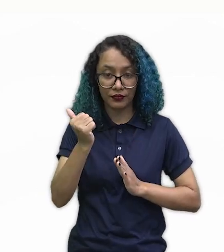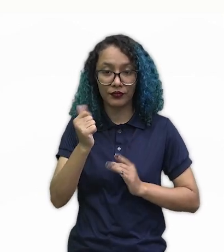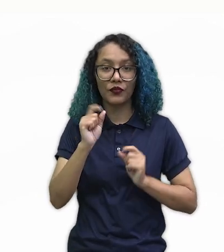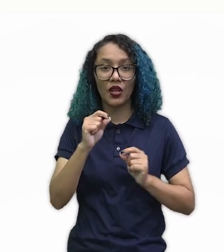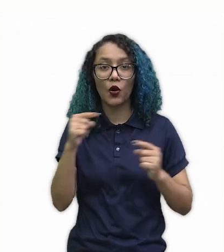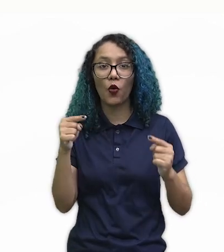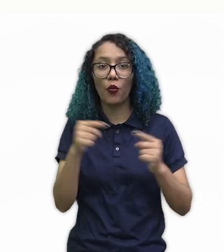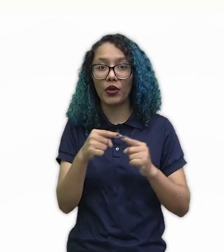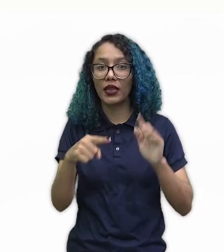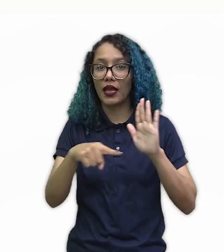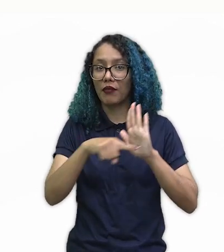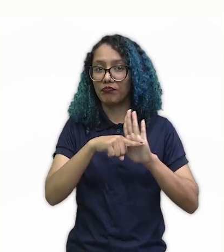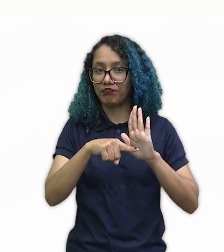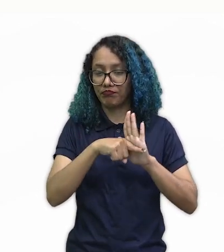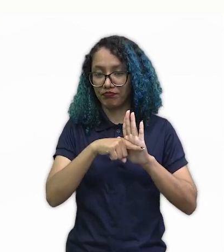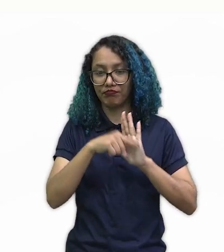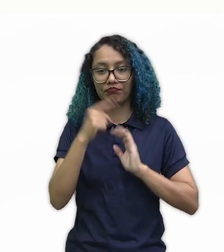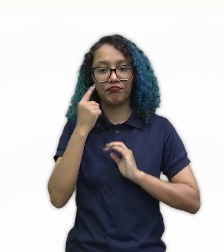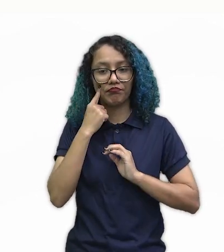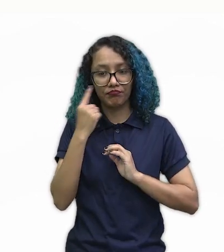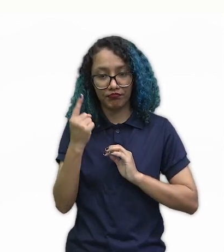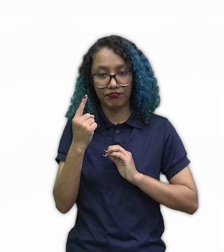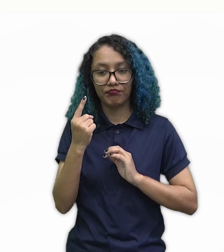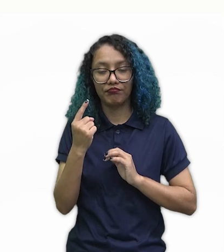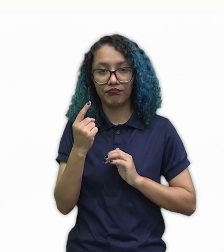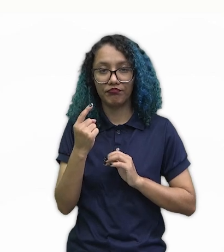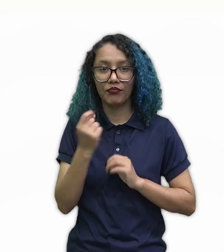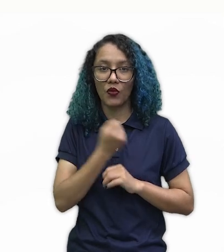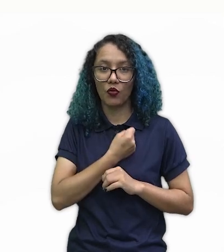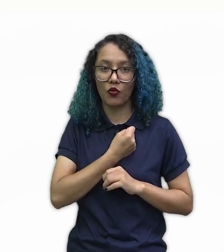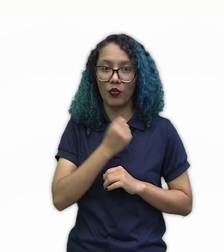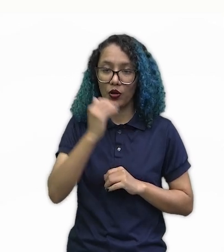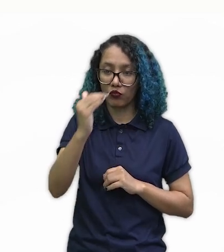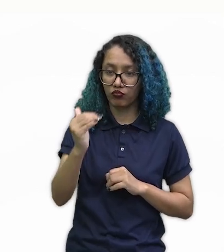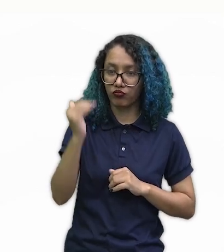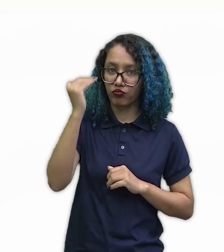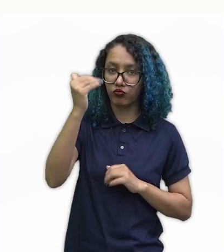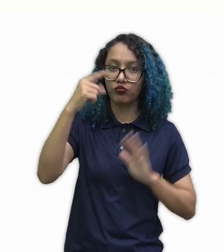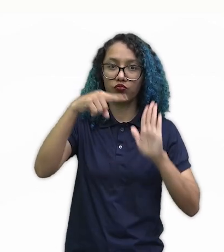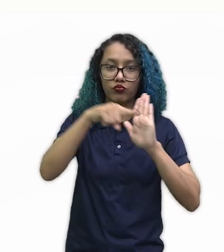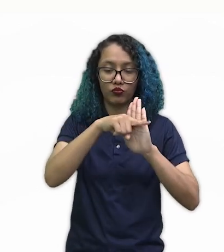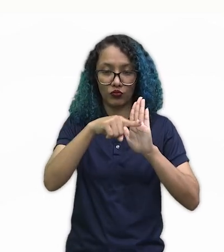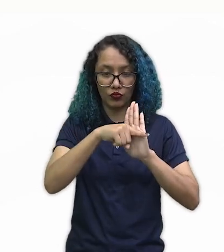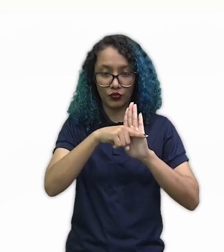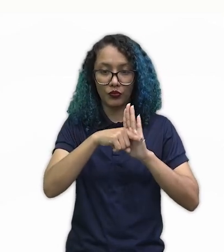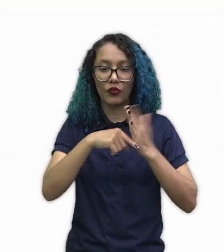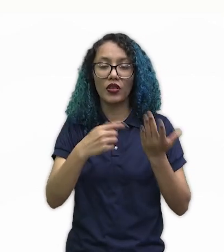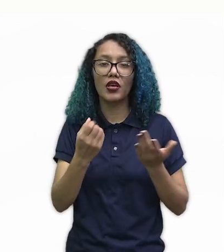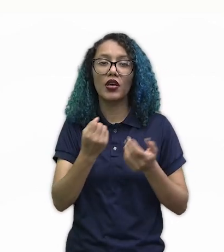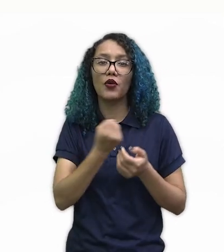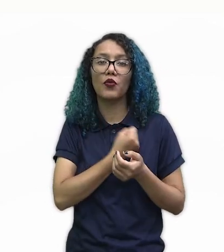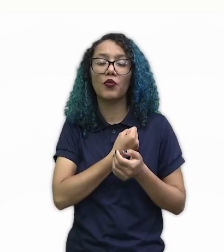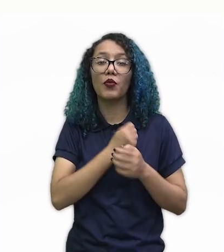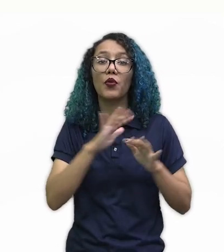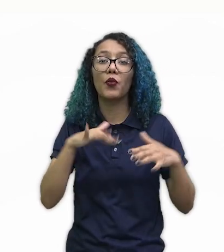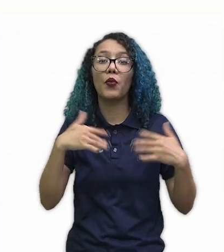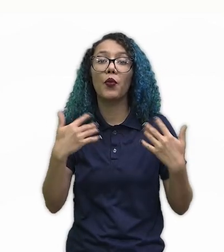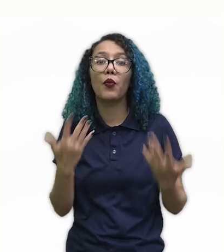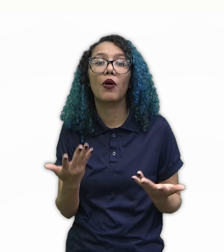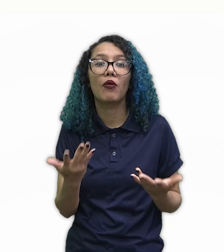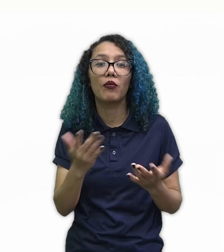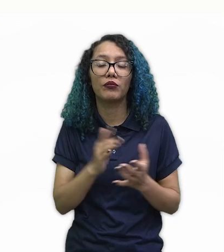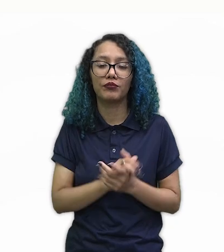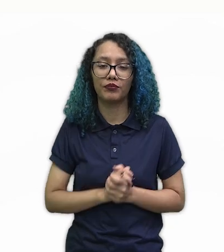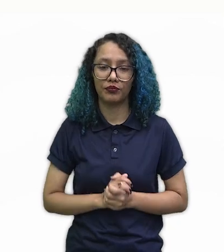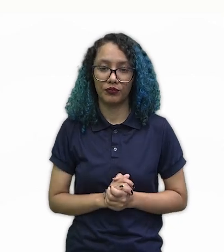ser negativo. Então, aqui eu tenho expoente negativo. E qual vai ser o valor dele? Basta